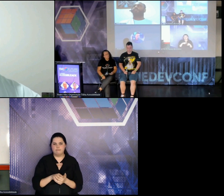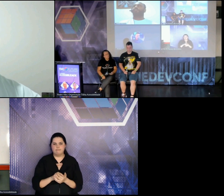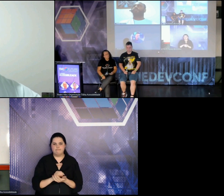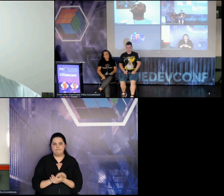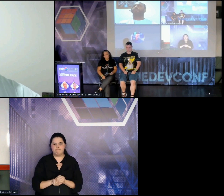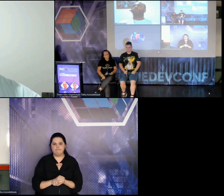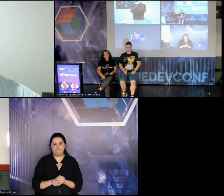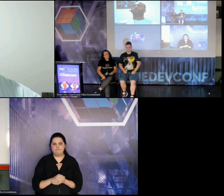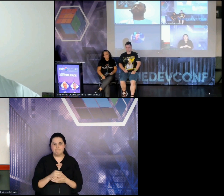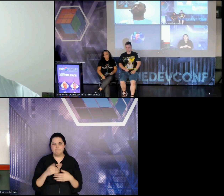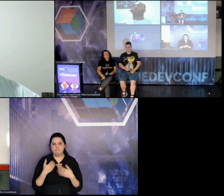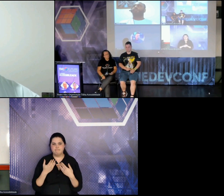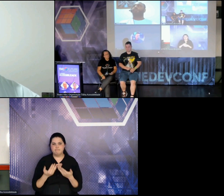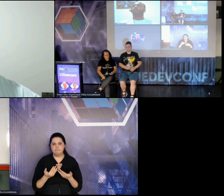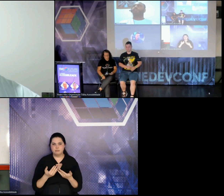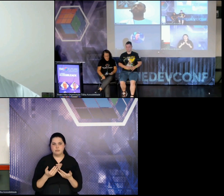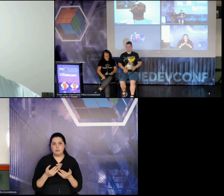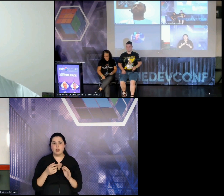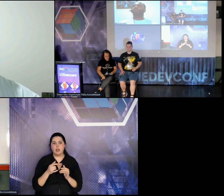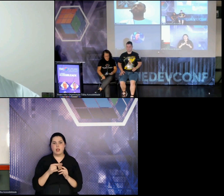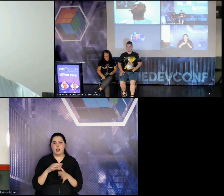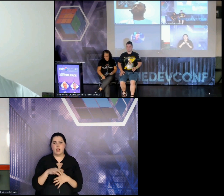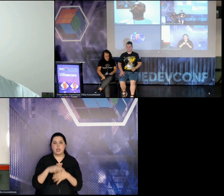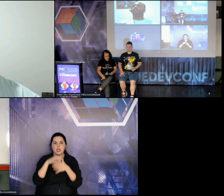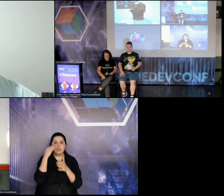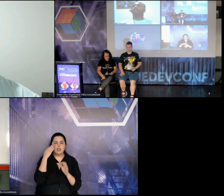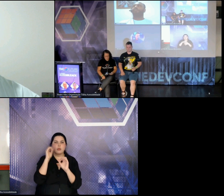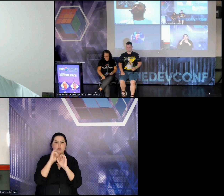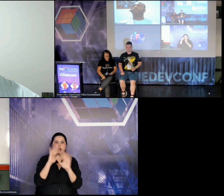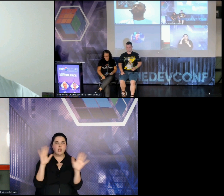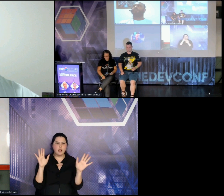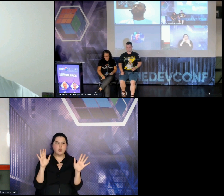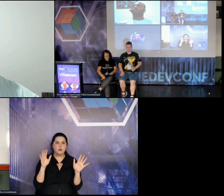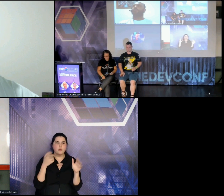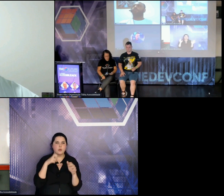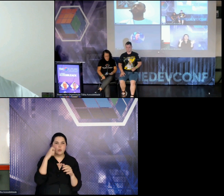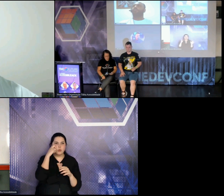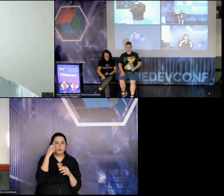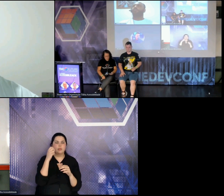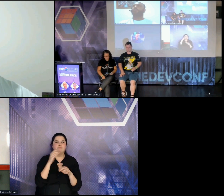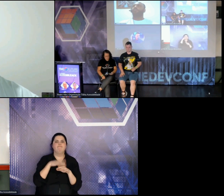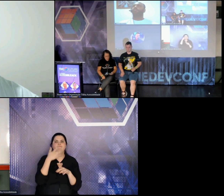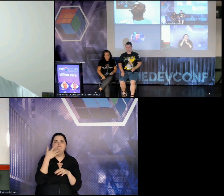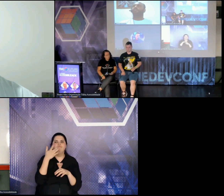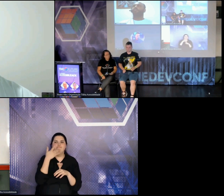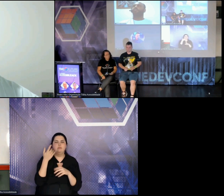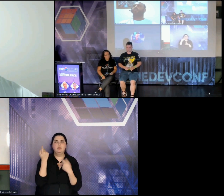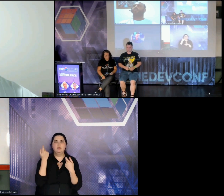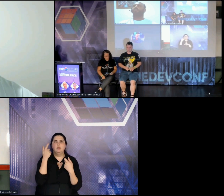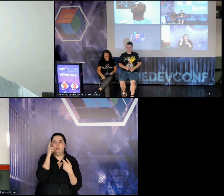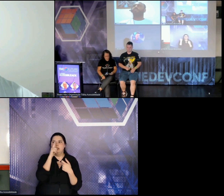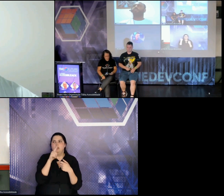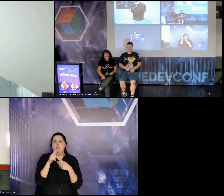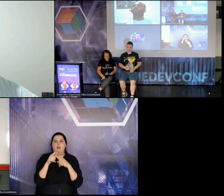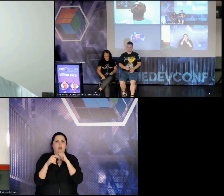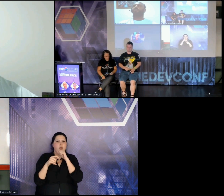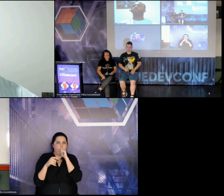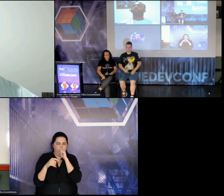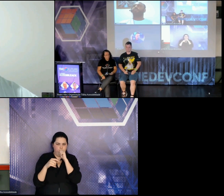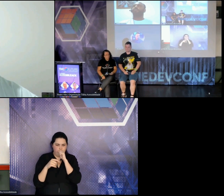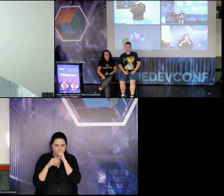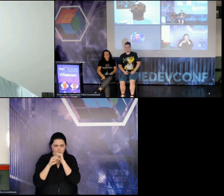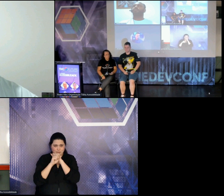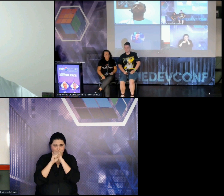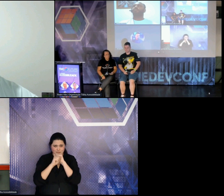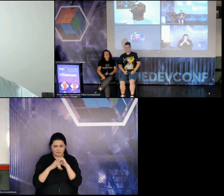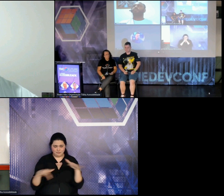Então, a própria liderança entendendo a cultura, fica muito mais fácil para a gente poder disseminar aqui para o restante